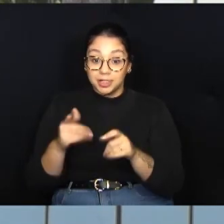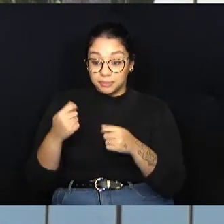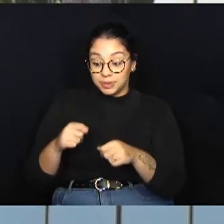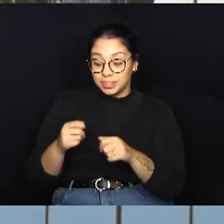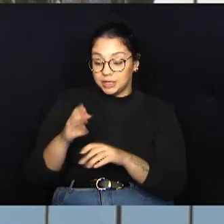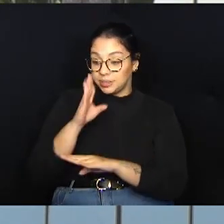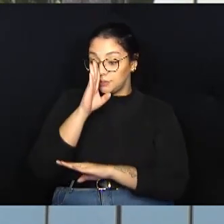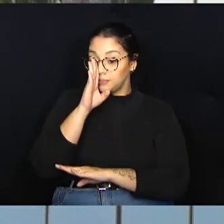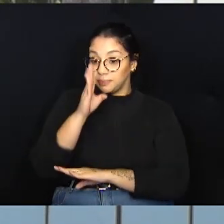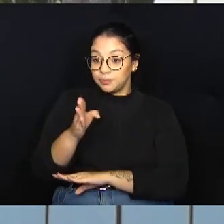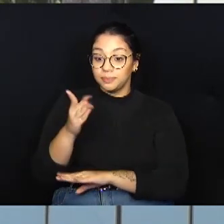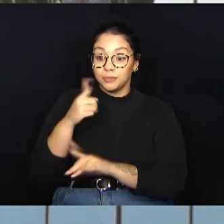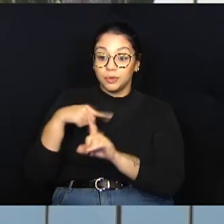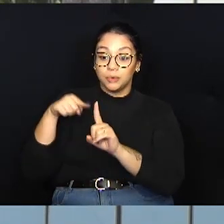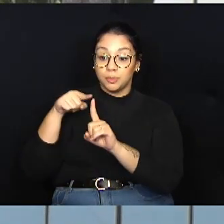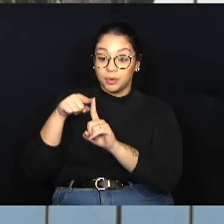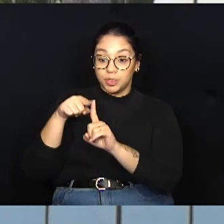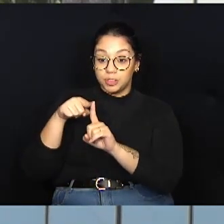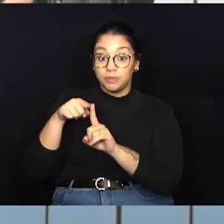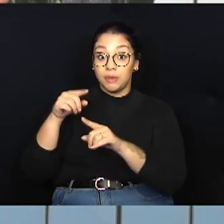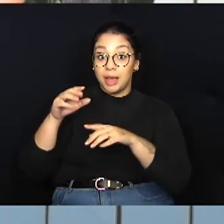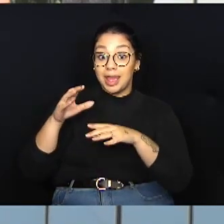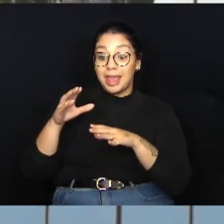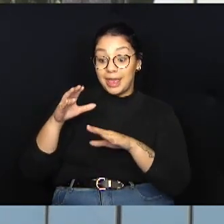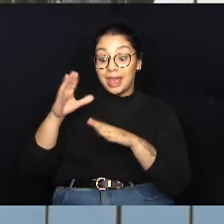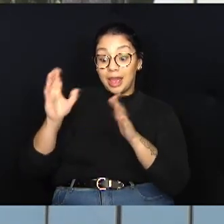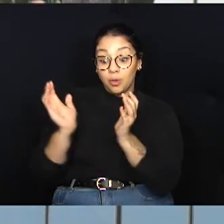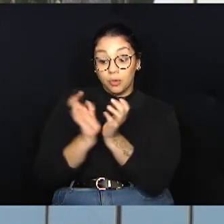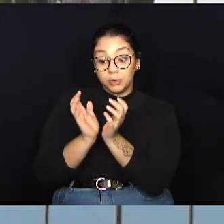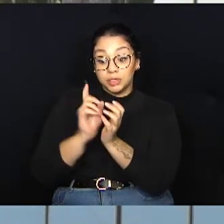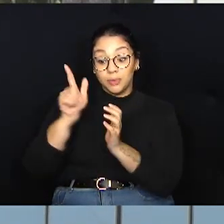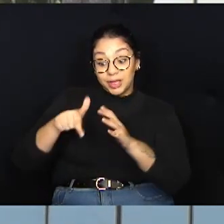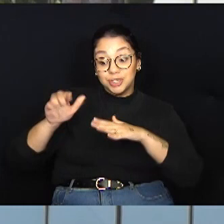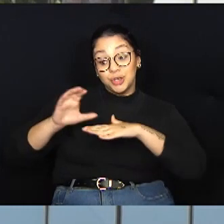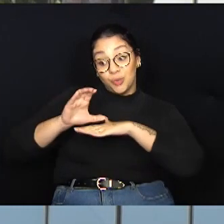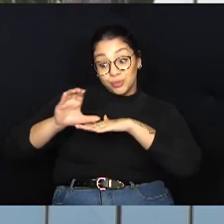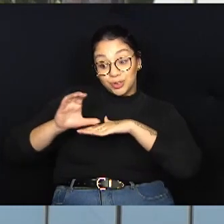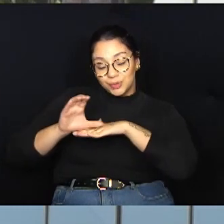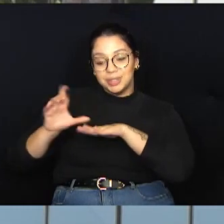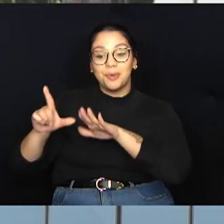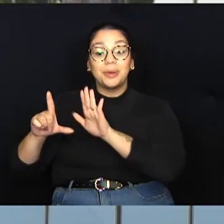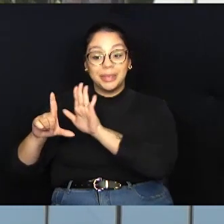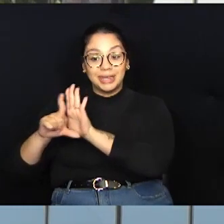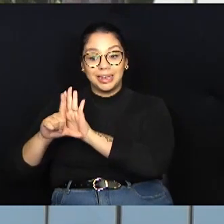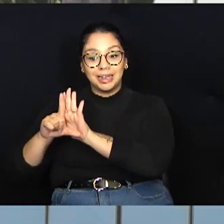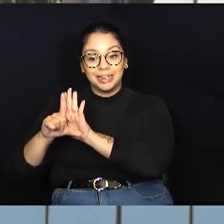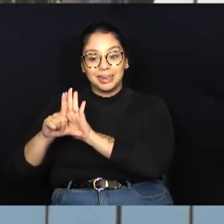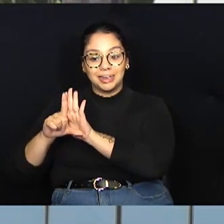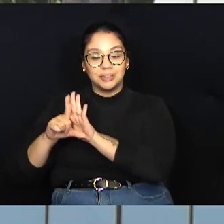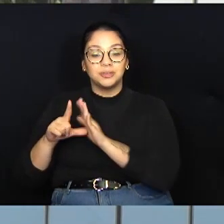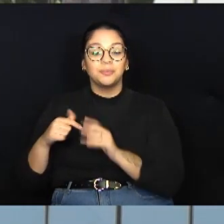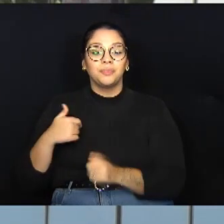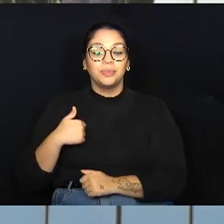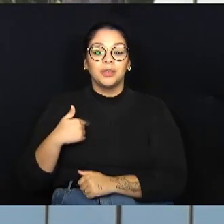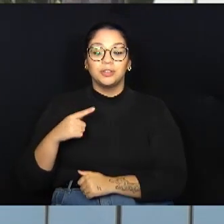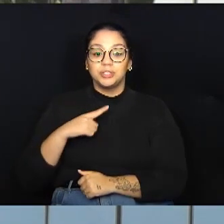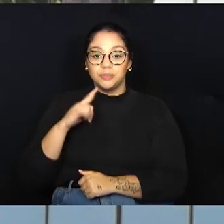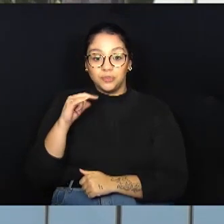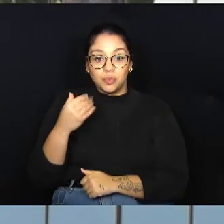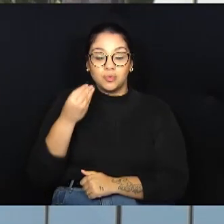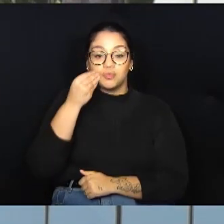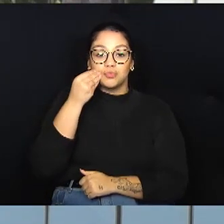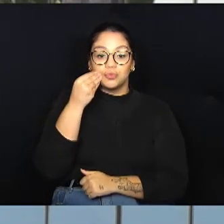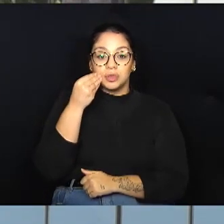linha. A nossa comissão é de Constituição e de Legalidade. E eu tive o privilégio